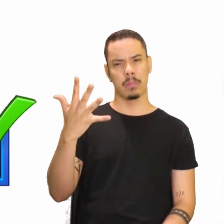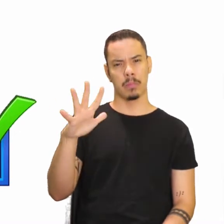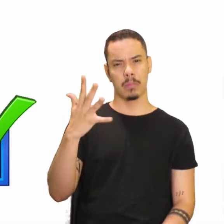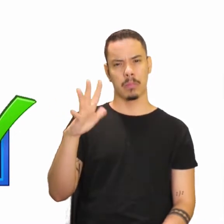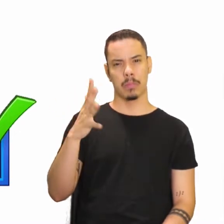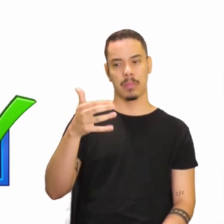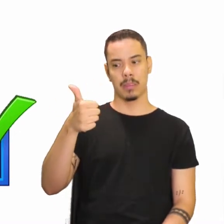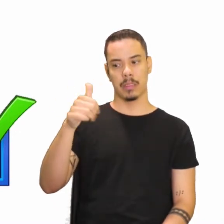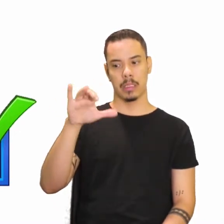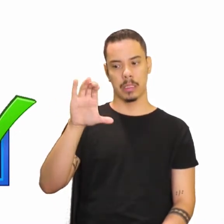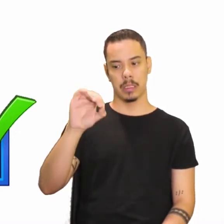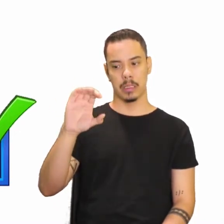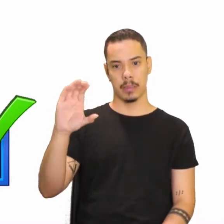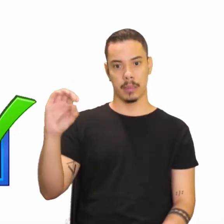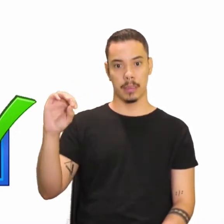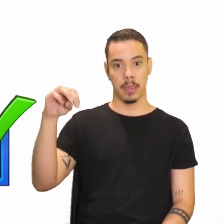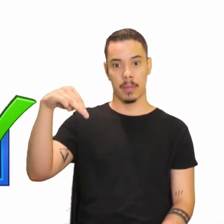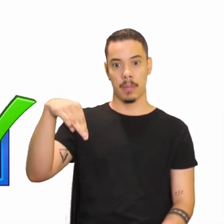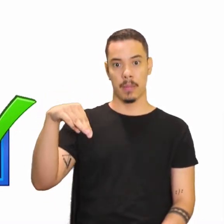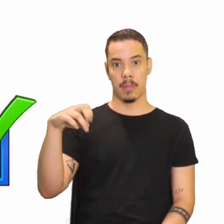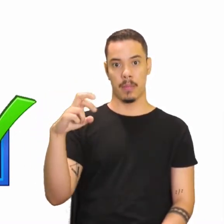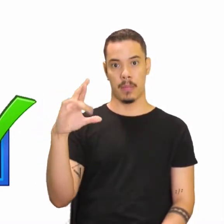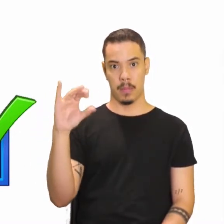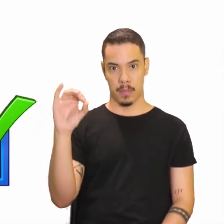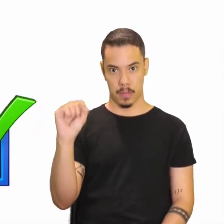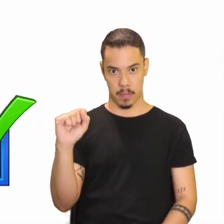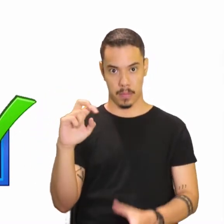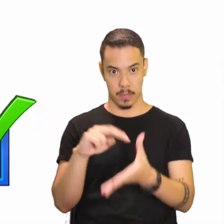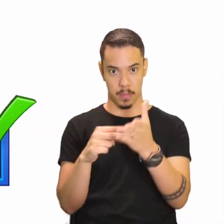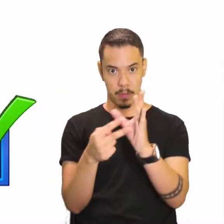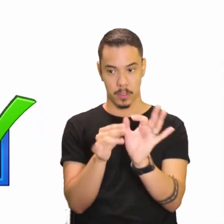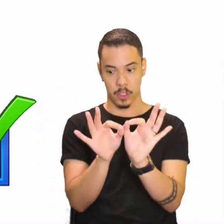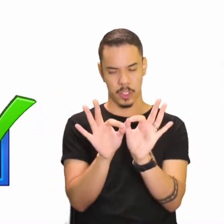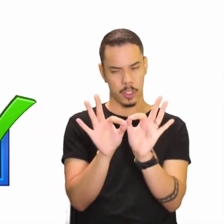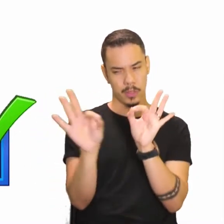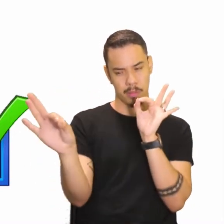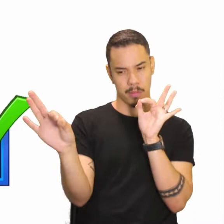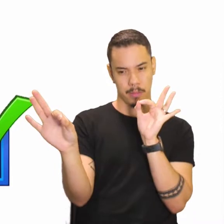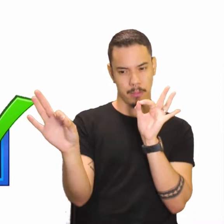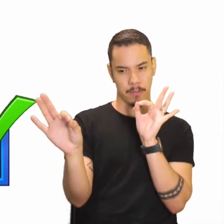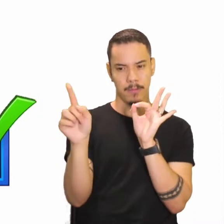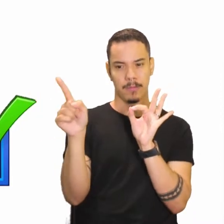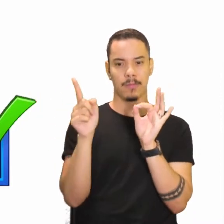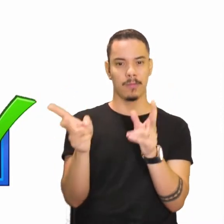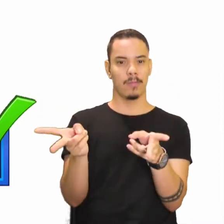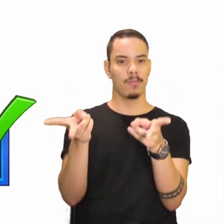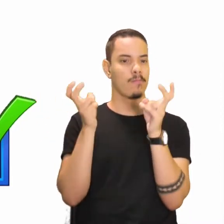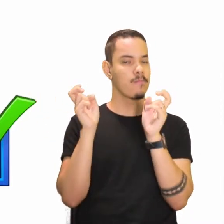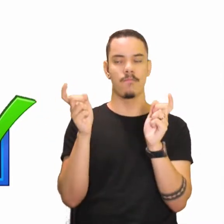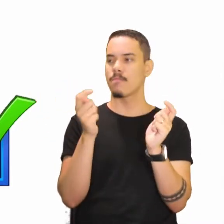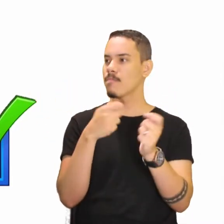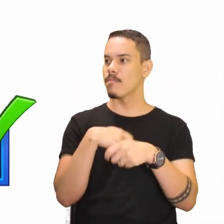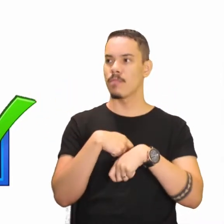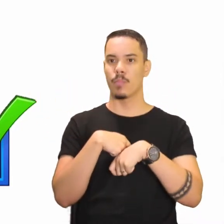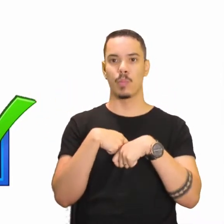uma ideia de distância? Você não percebe que aqui não dá para